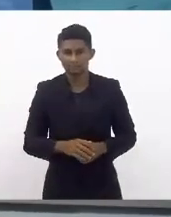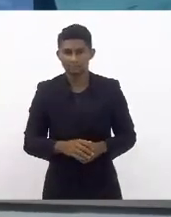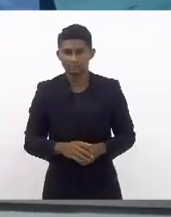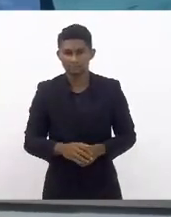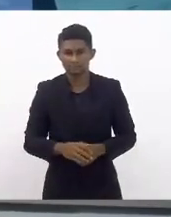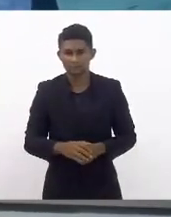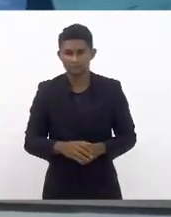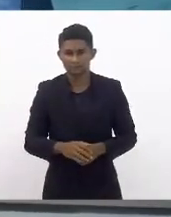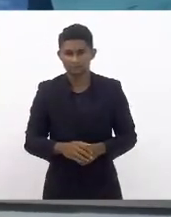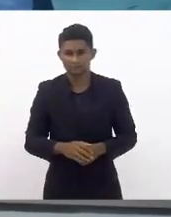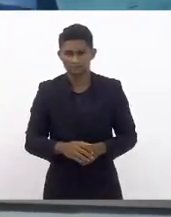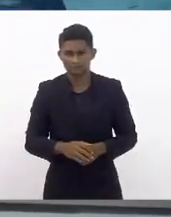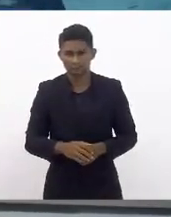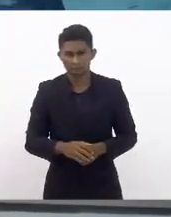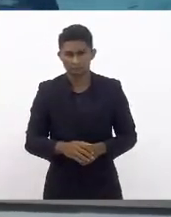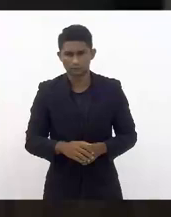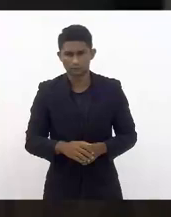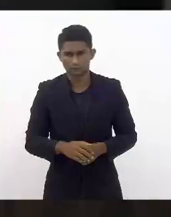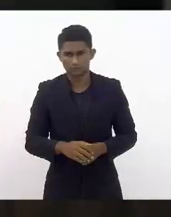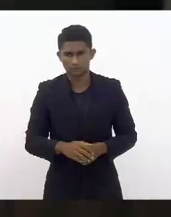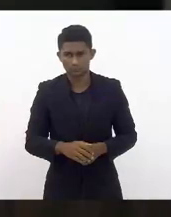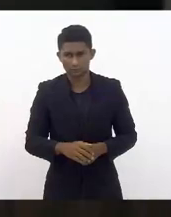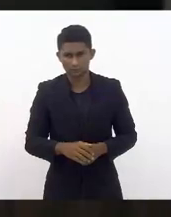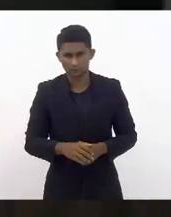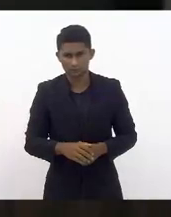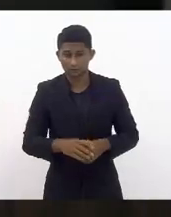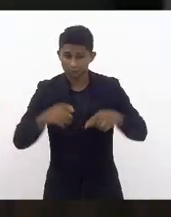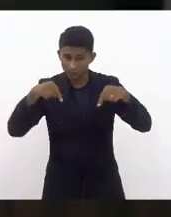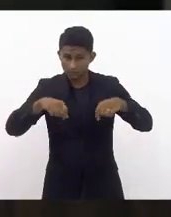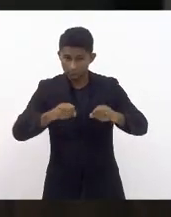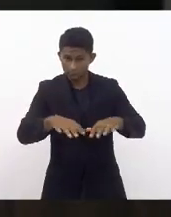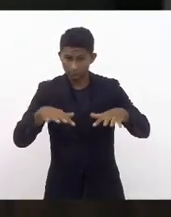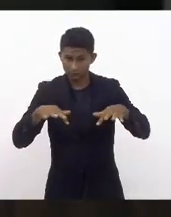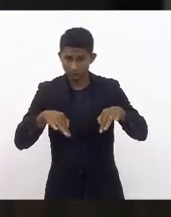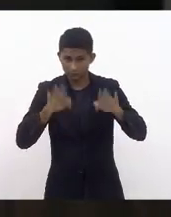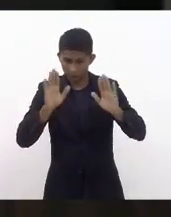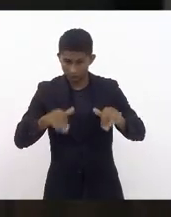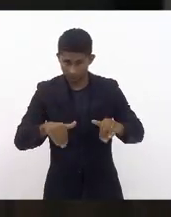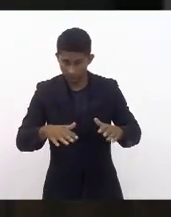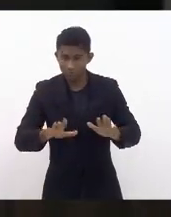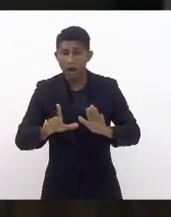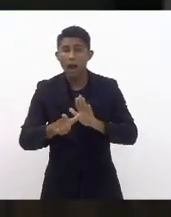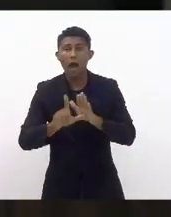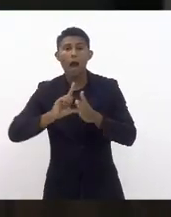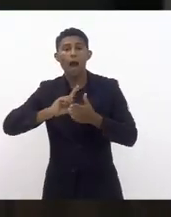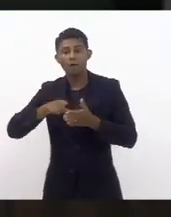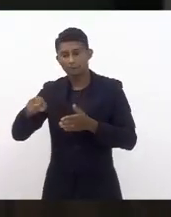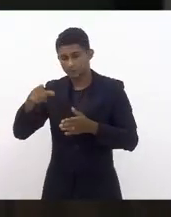Declaração. Antes de encerrar os trabalhos, passa para a deputada